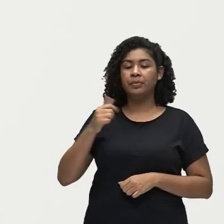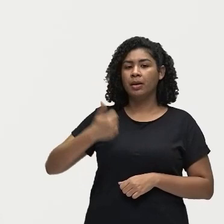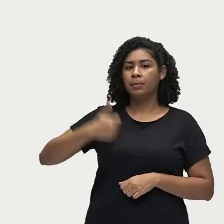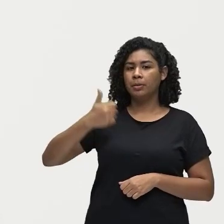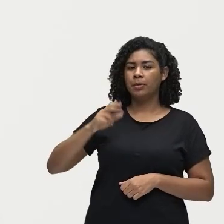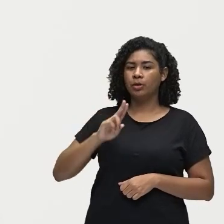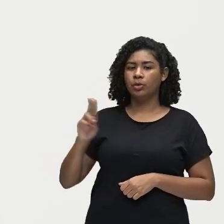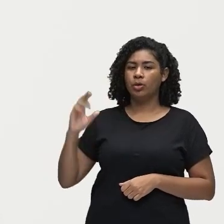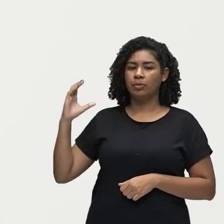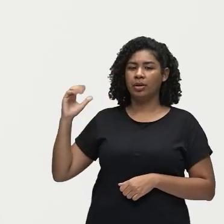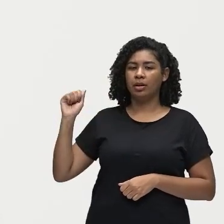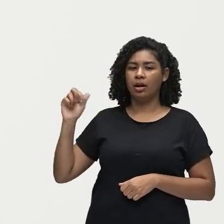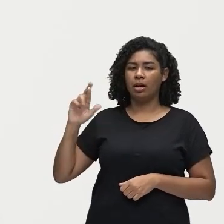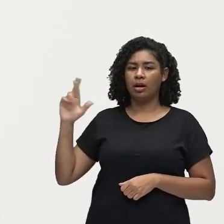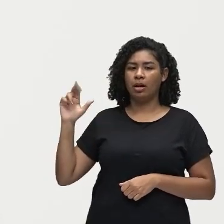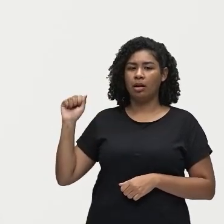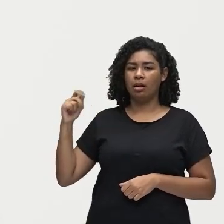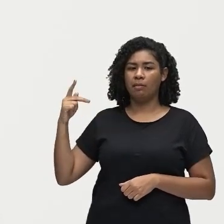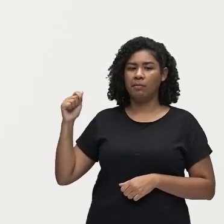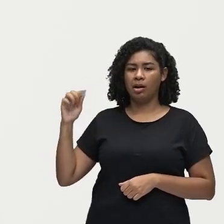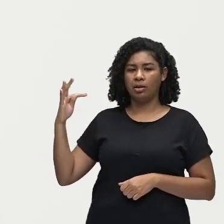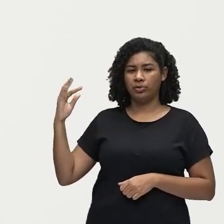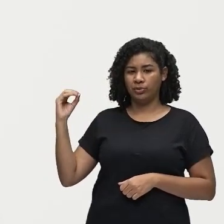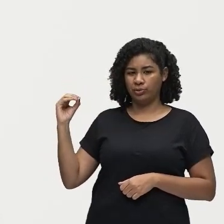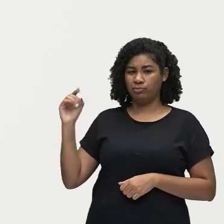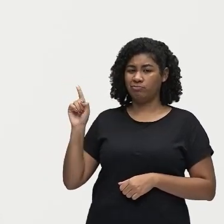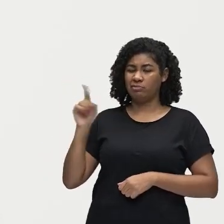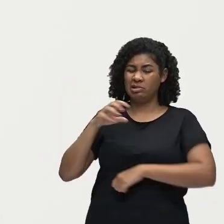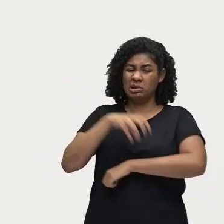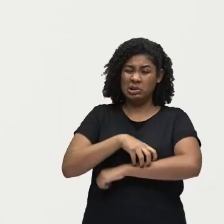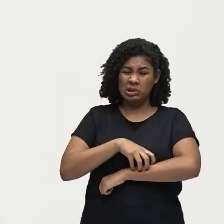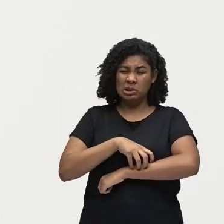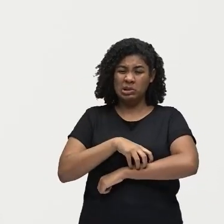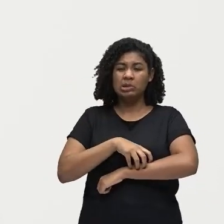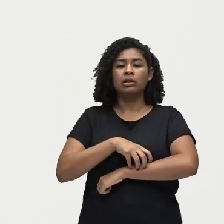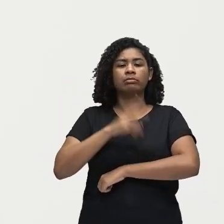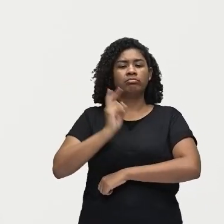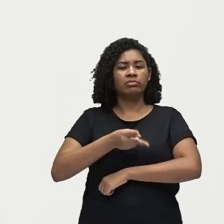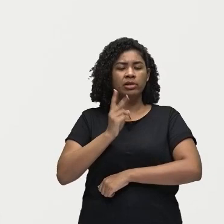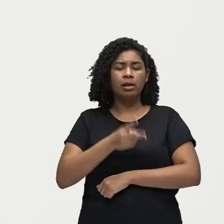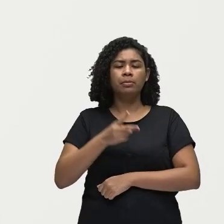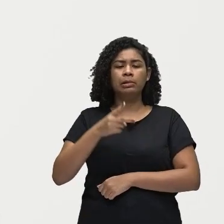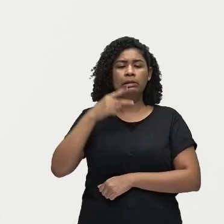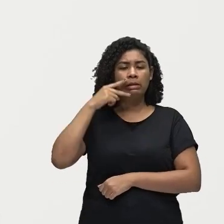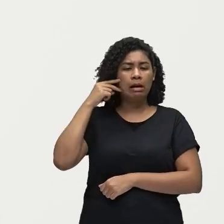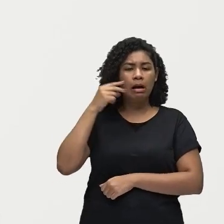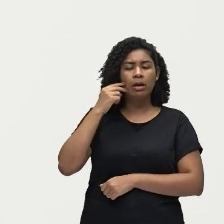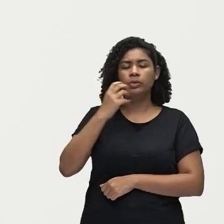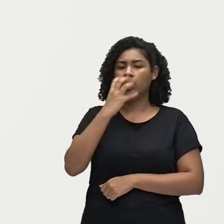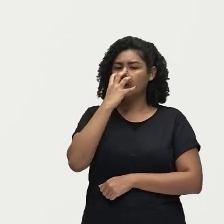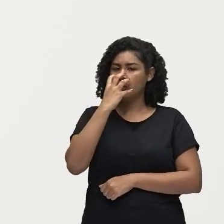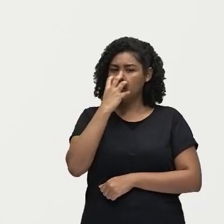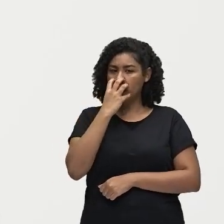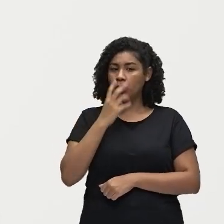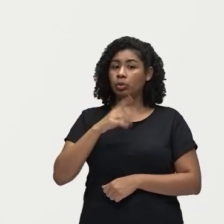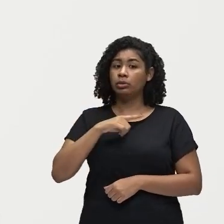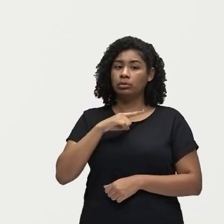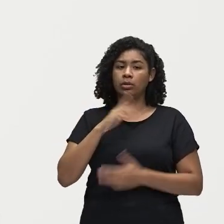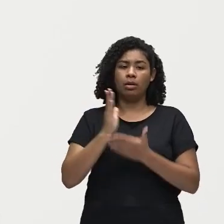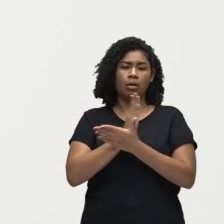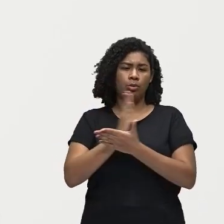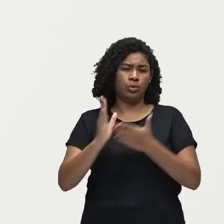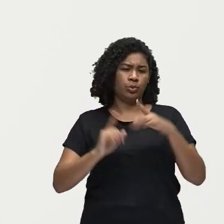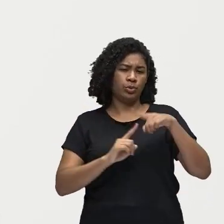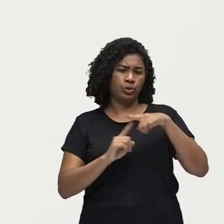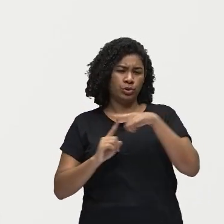um carrapato. E carrapato, né, dá em gato, dá em cachorro. E tem carrapatos também que